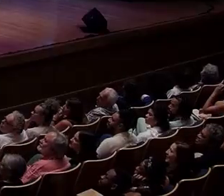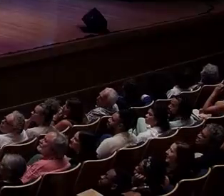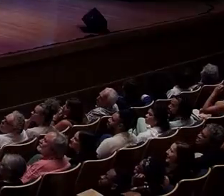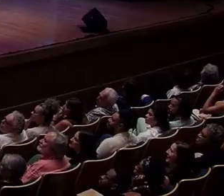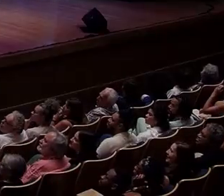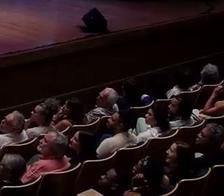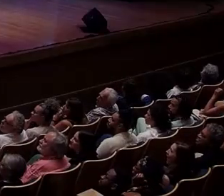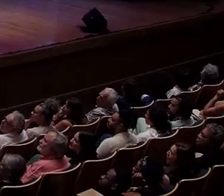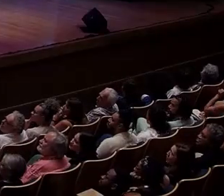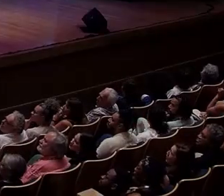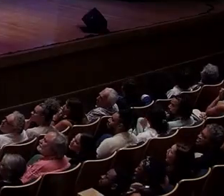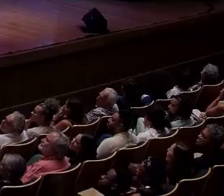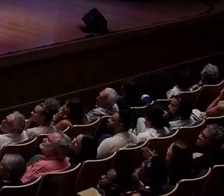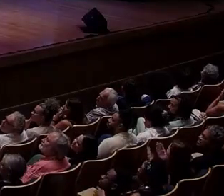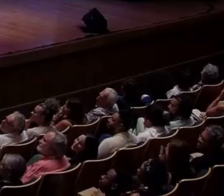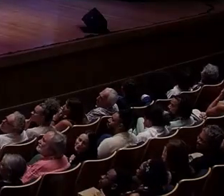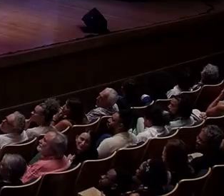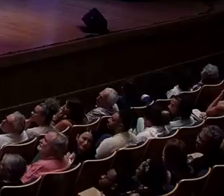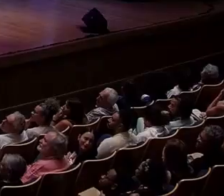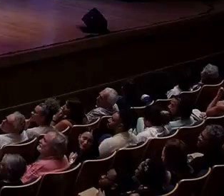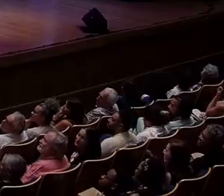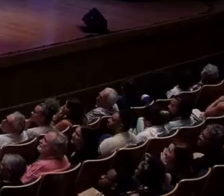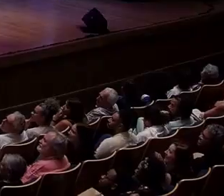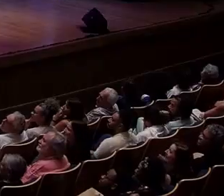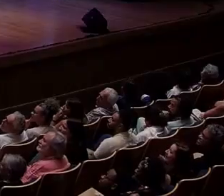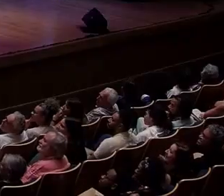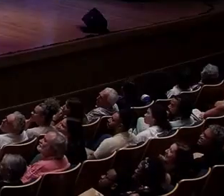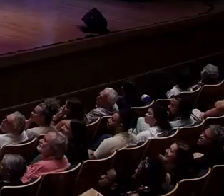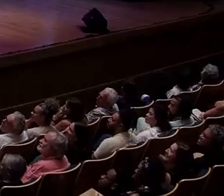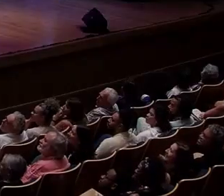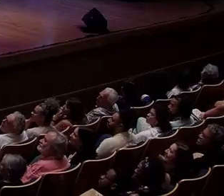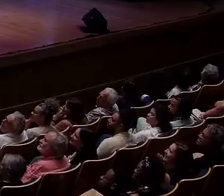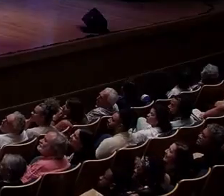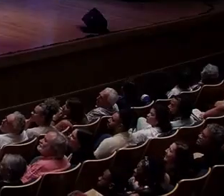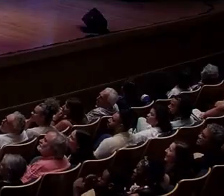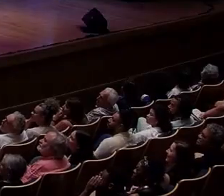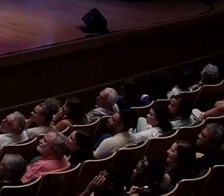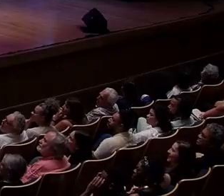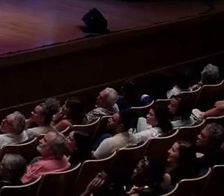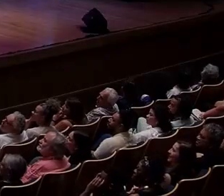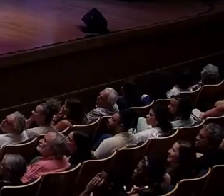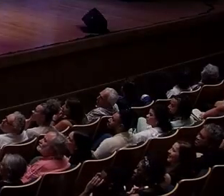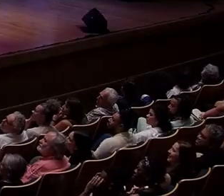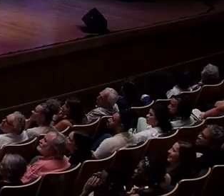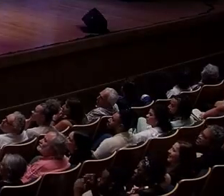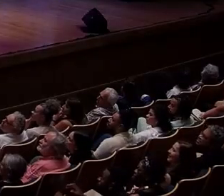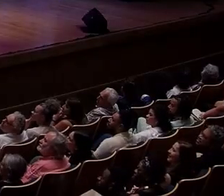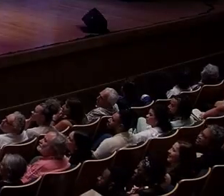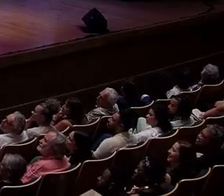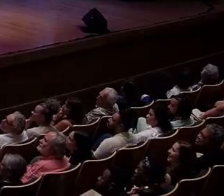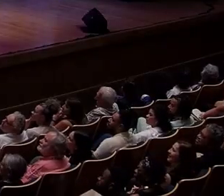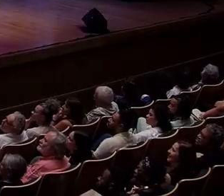médio. O título da minha redação é Ler, Viver, Imaginar. Eu não imaginava que uma redação que eu fizesse na escola